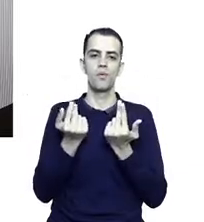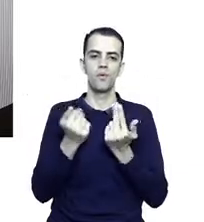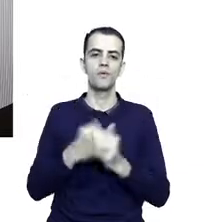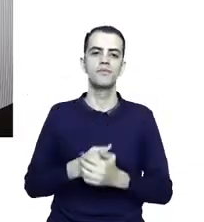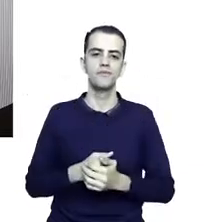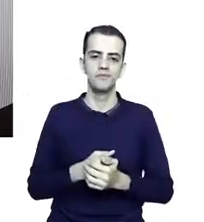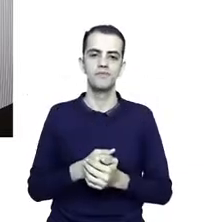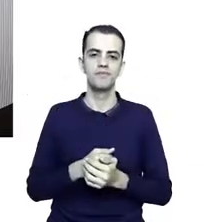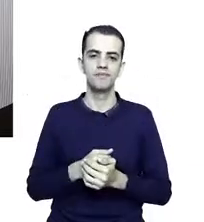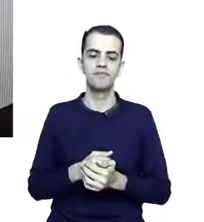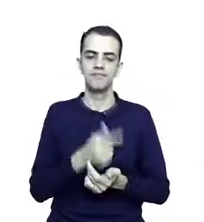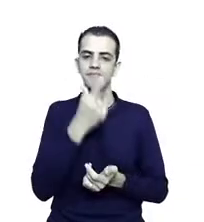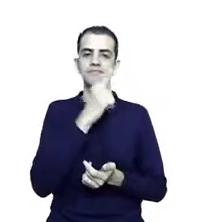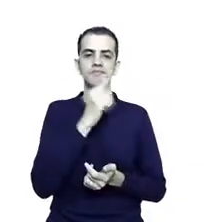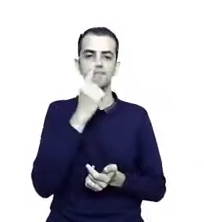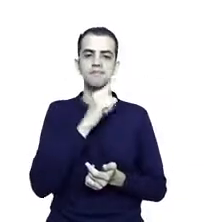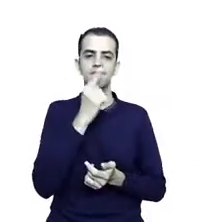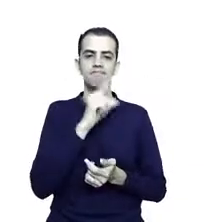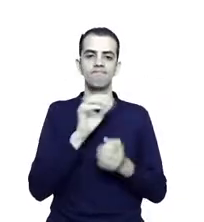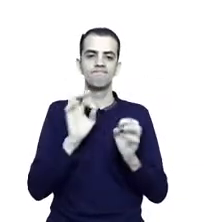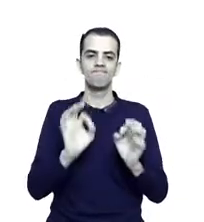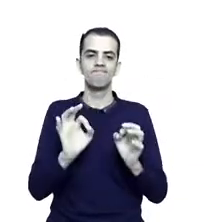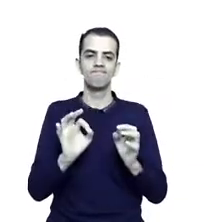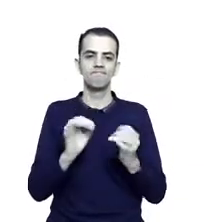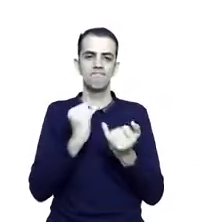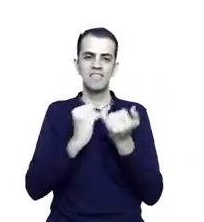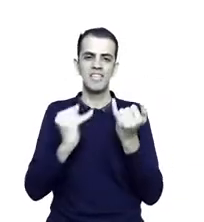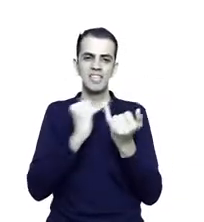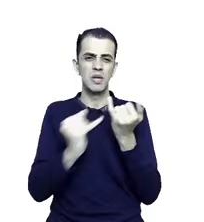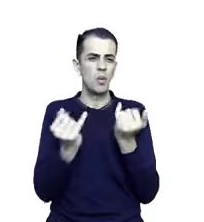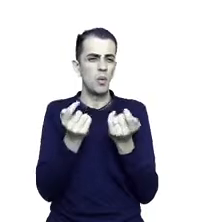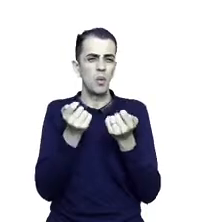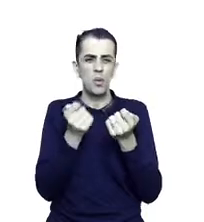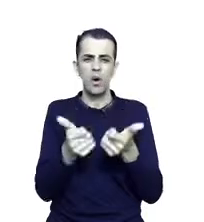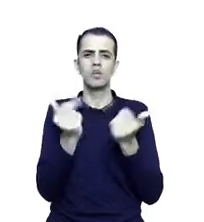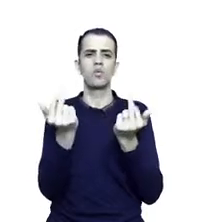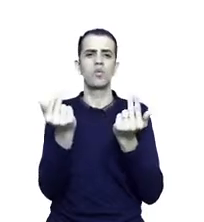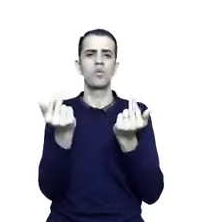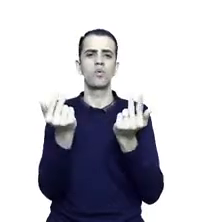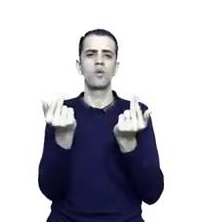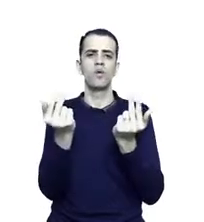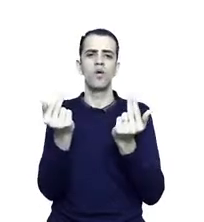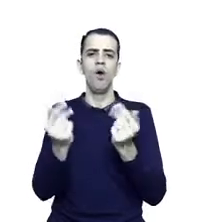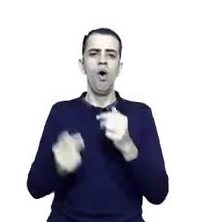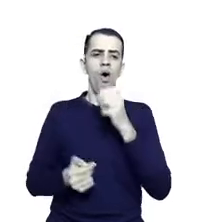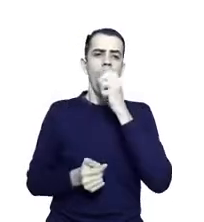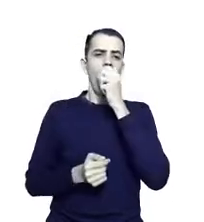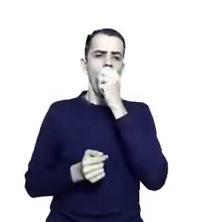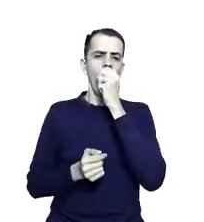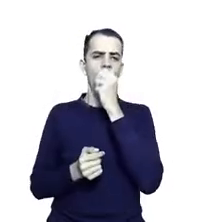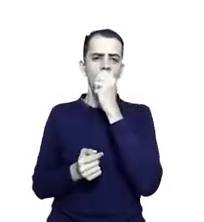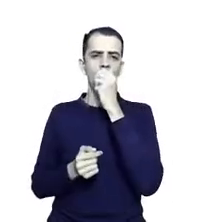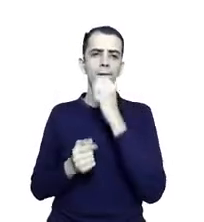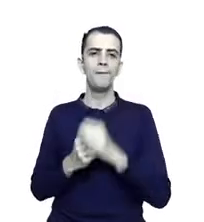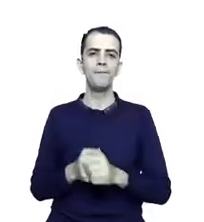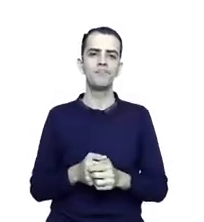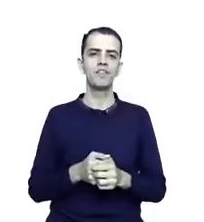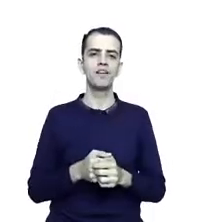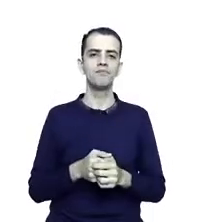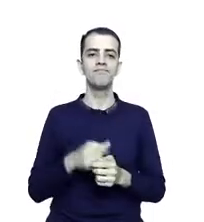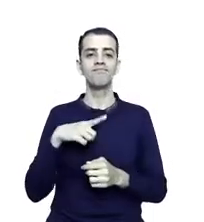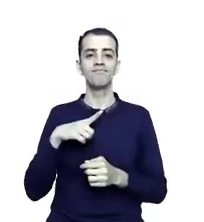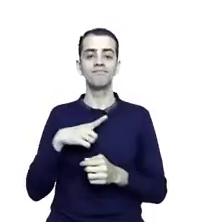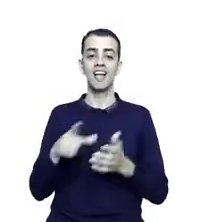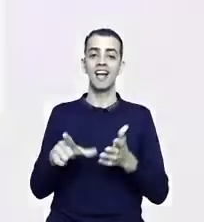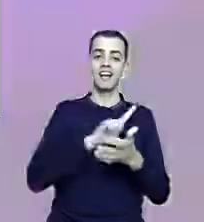gente consegue ser muito próximo aí, né? E aqui mostrando, né, o